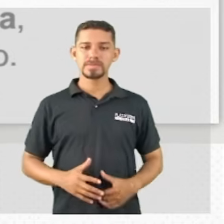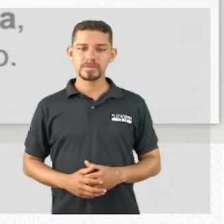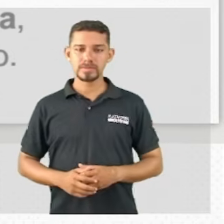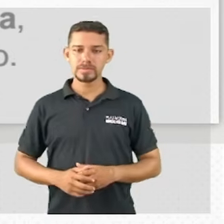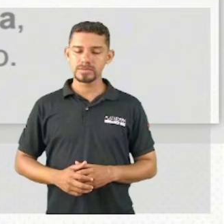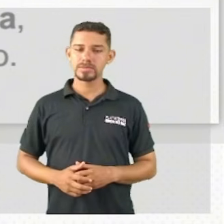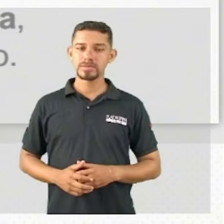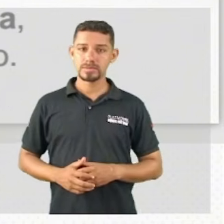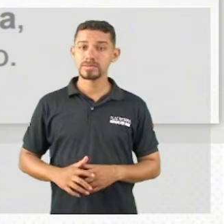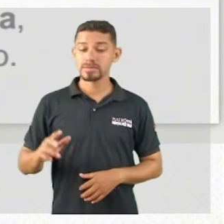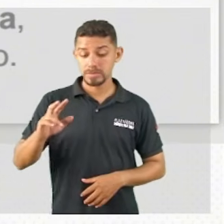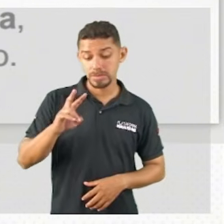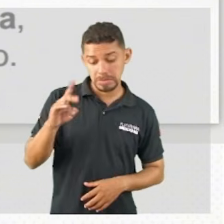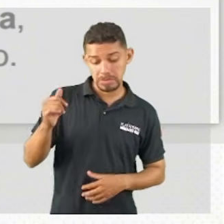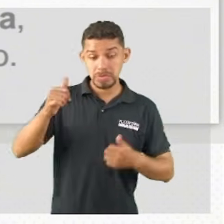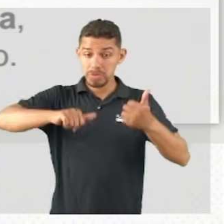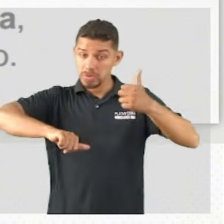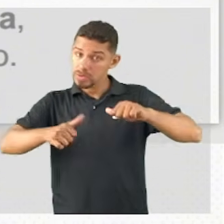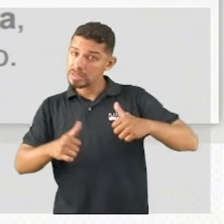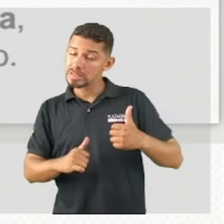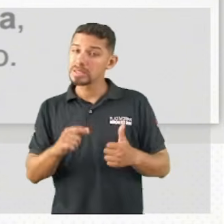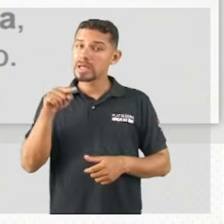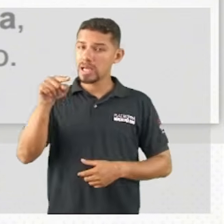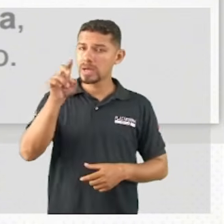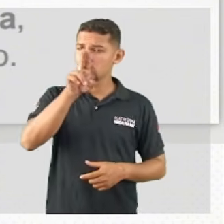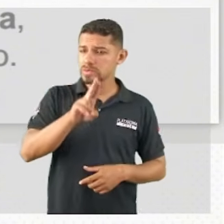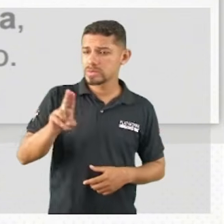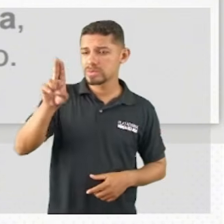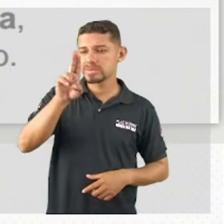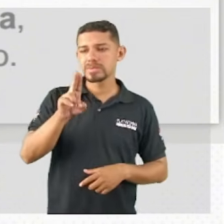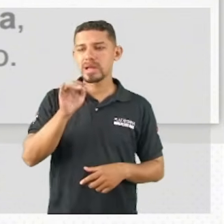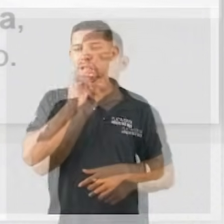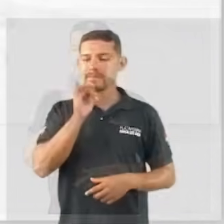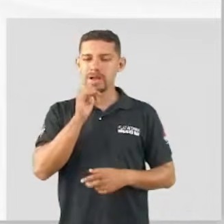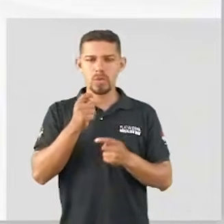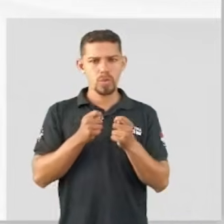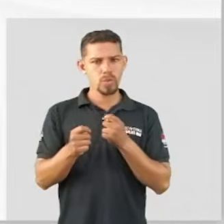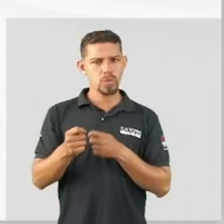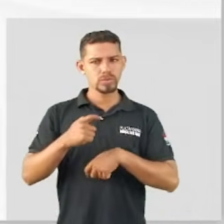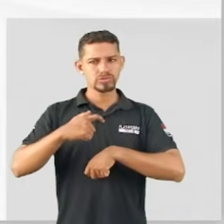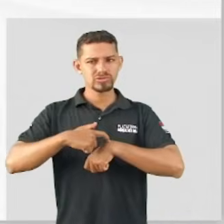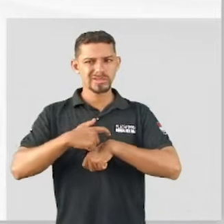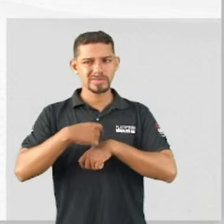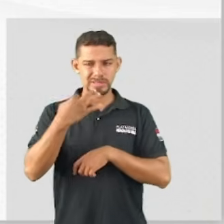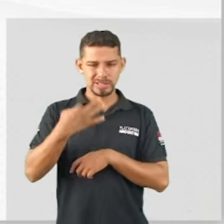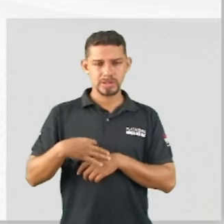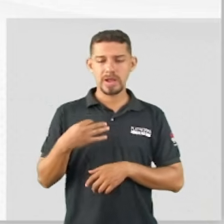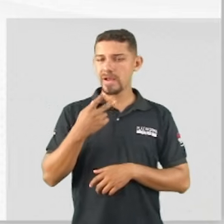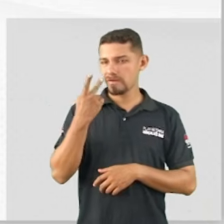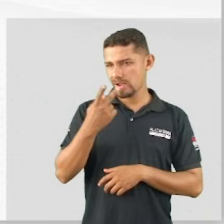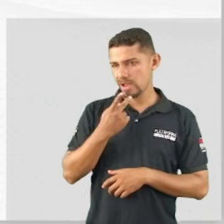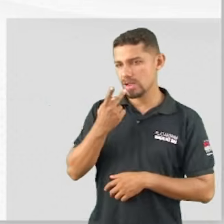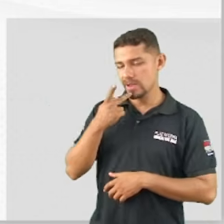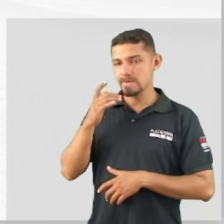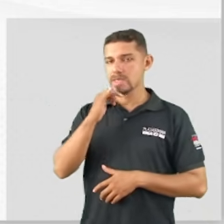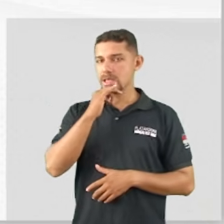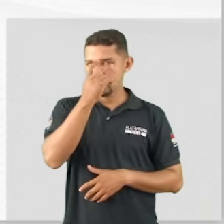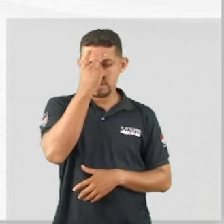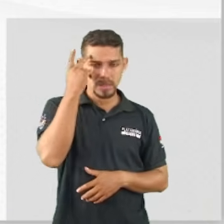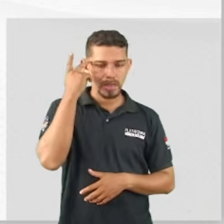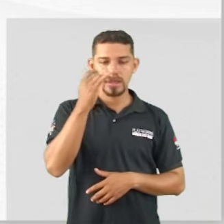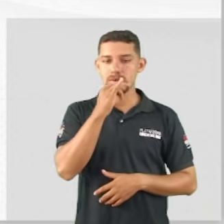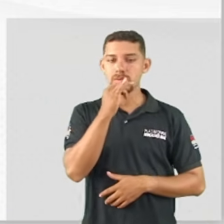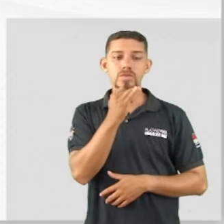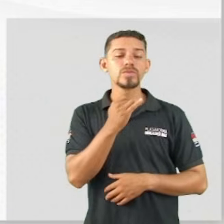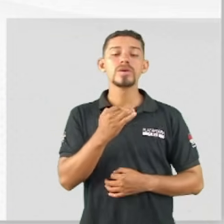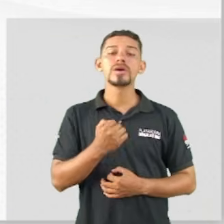que verifica que essas normas, elas são utilizadas para controlar o tempo de fala, né? Ali quando a pessoa está falando, argumentando,